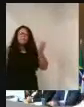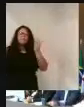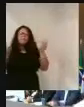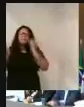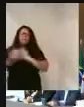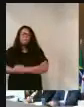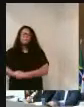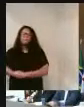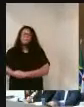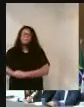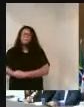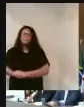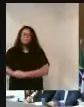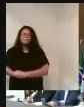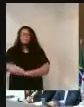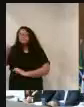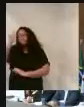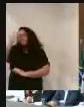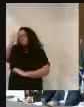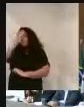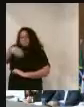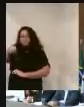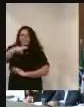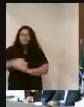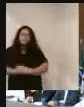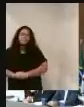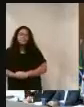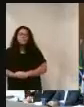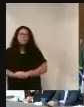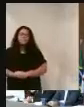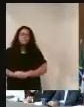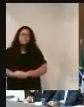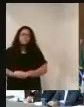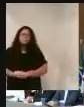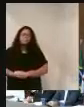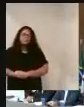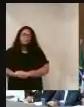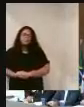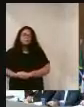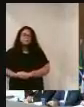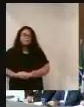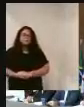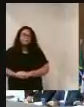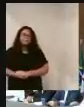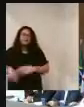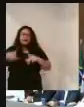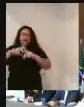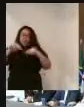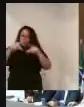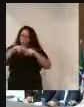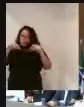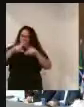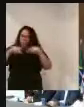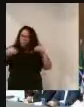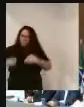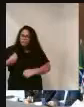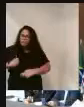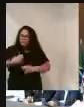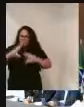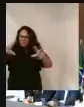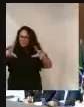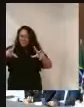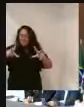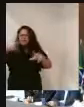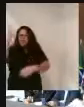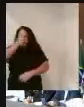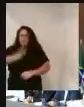que Brasília, ela é uma exceção da realidade do Brasil em relação ao que eu vou apresentar. E tristemente eu falo isso, né?